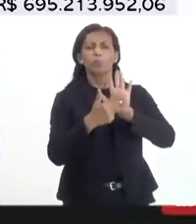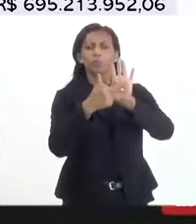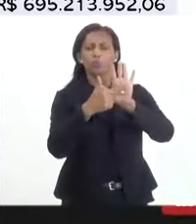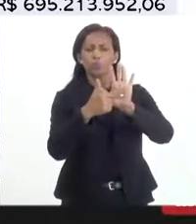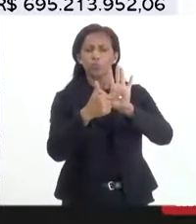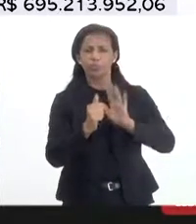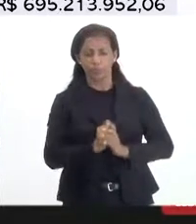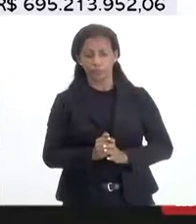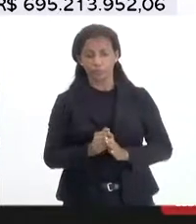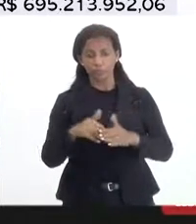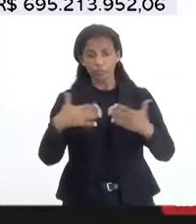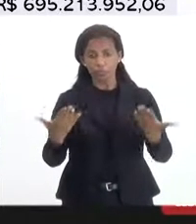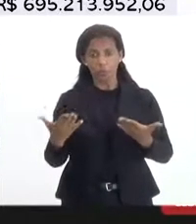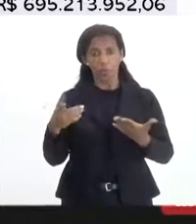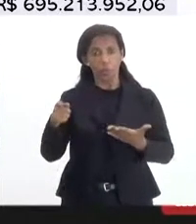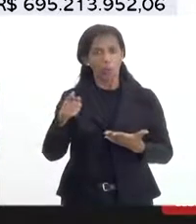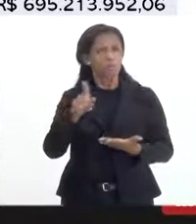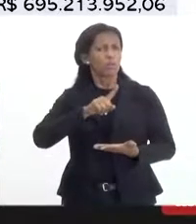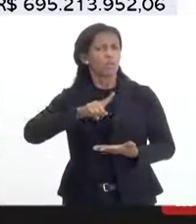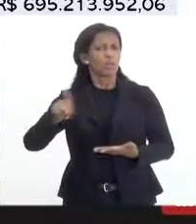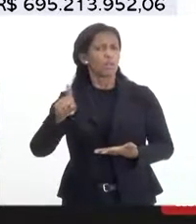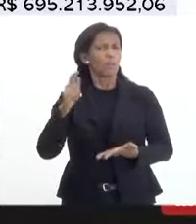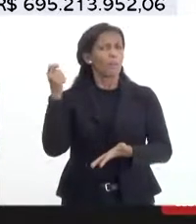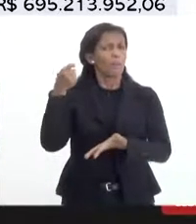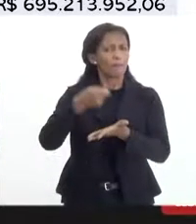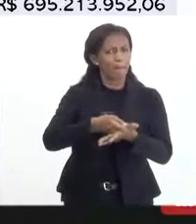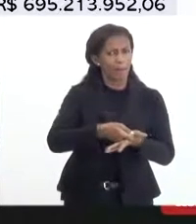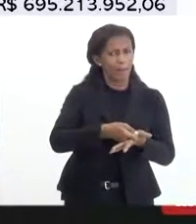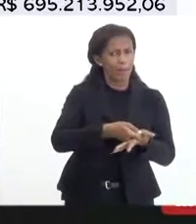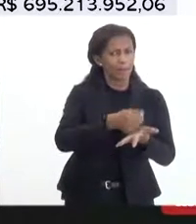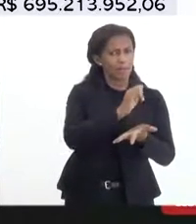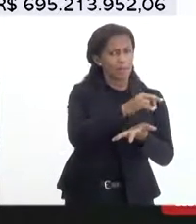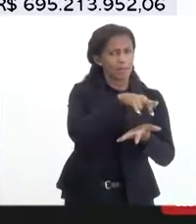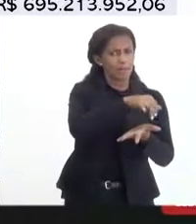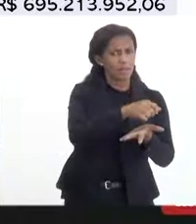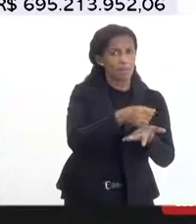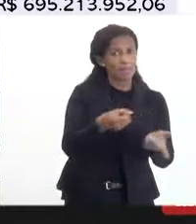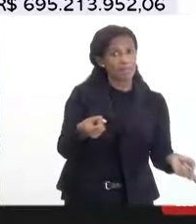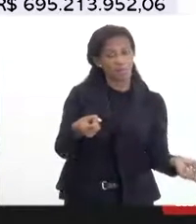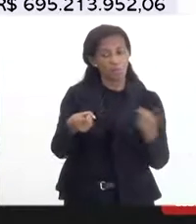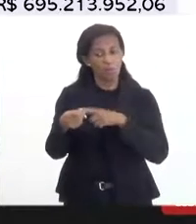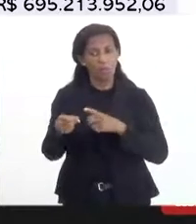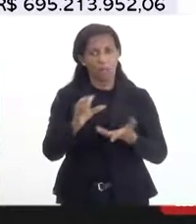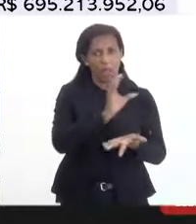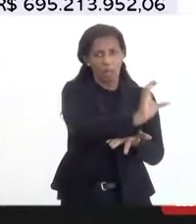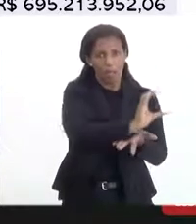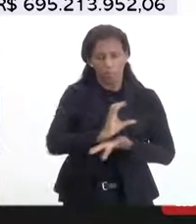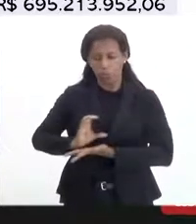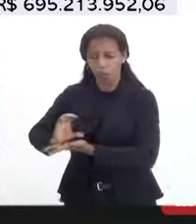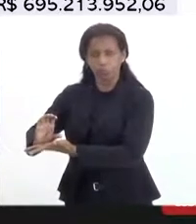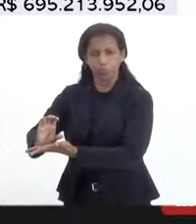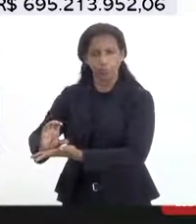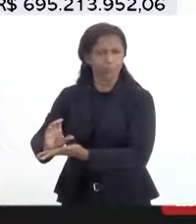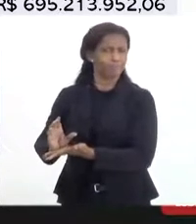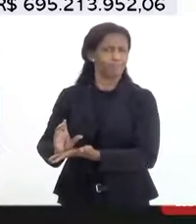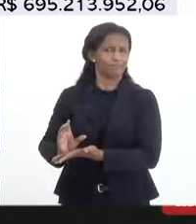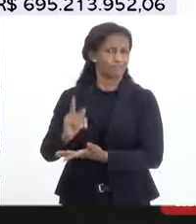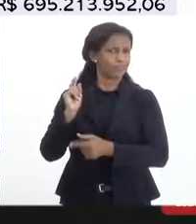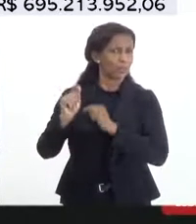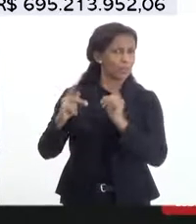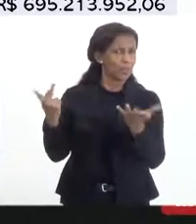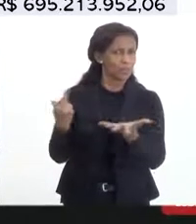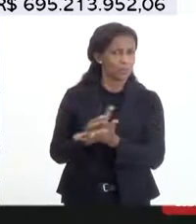operações subsequentes são isentas ou não tributadas, você tem que estornar o crédito. Então, assim, eu vejo que existem teses, deputados, que, embora